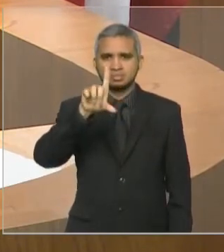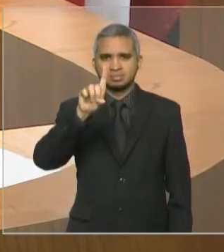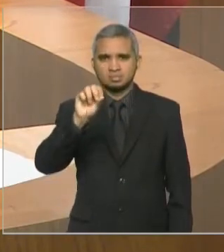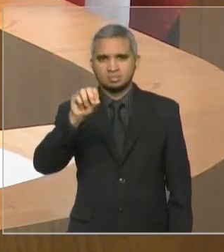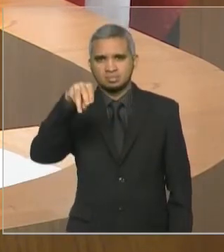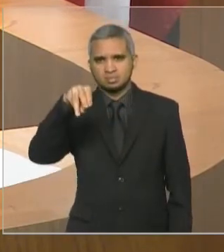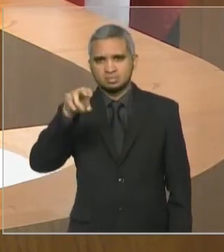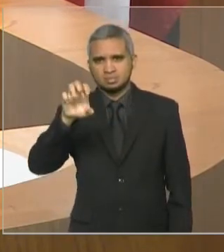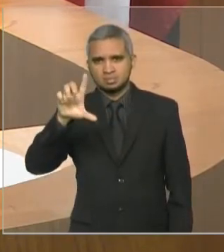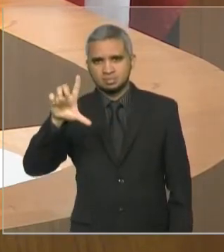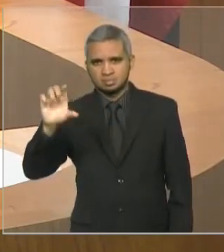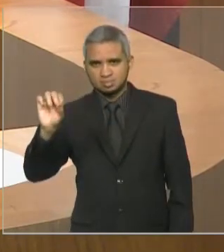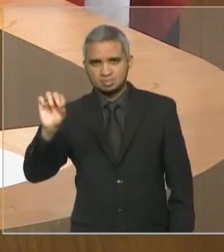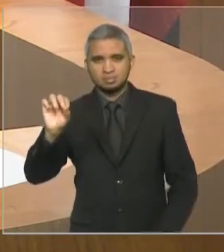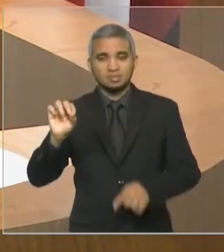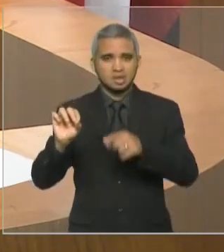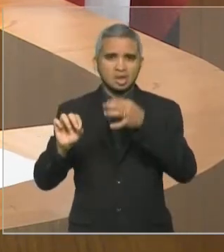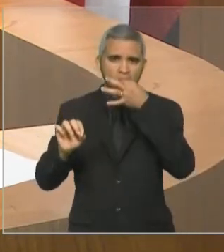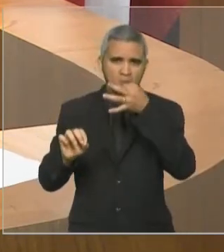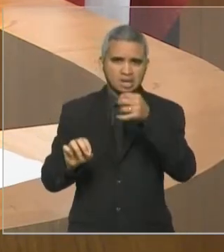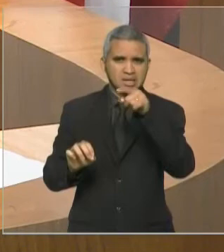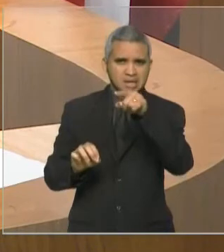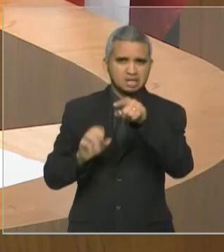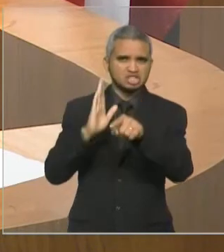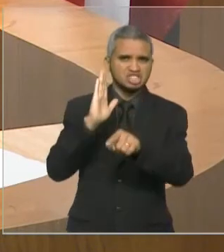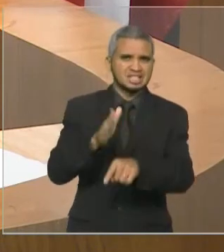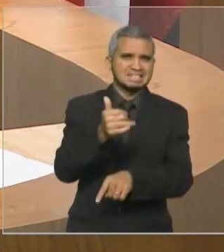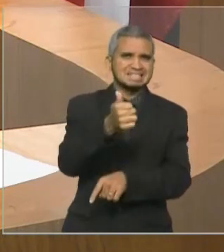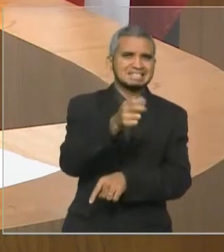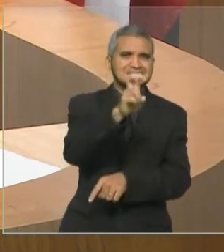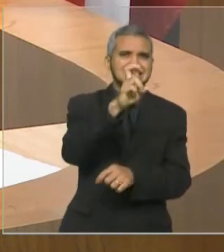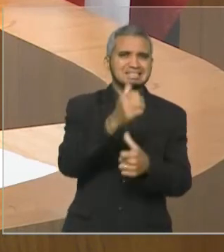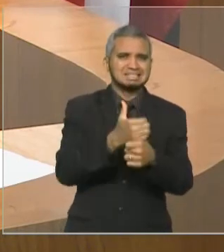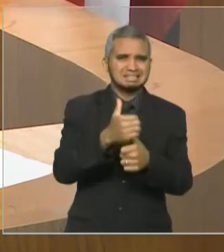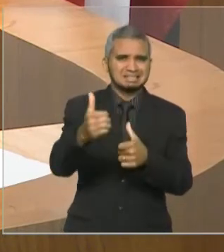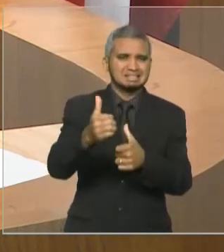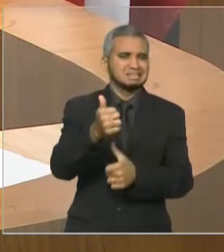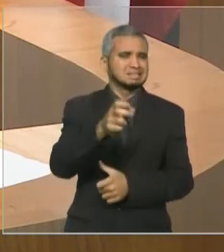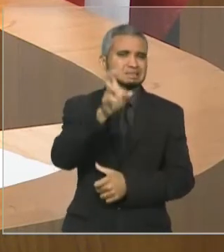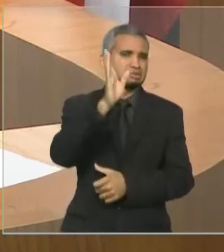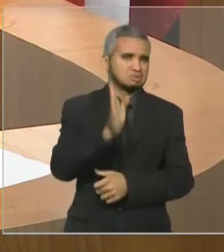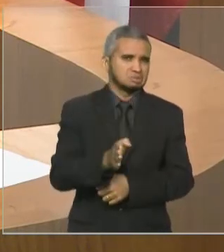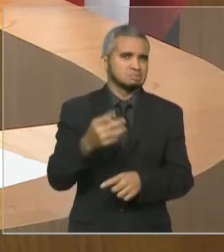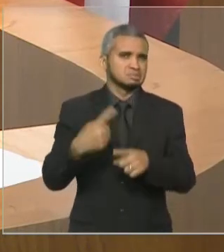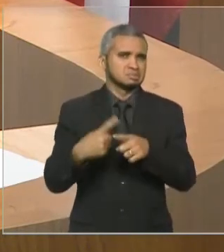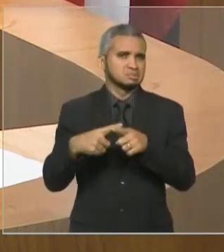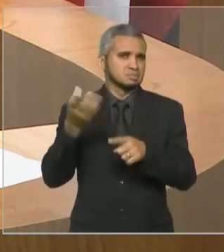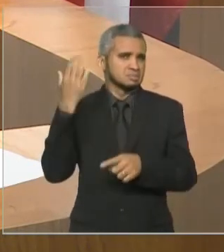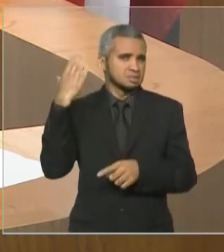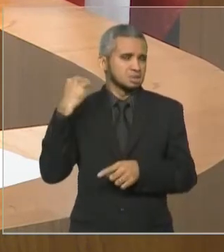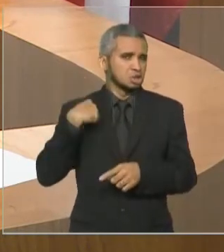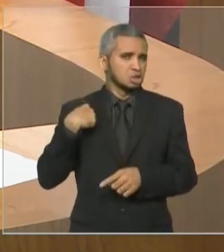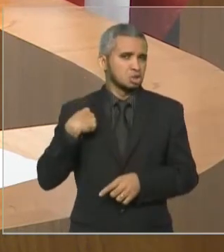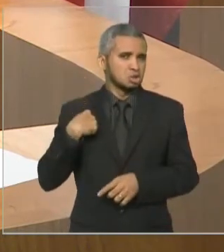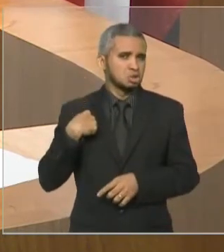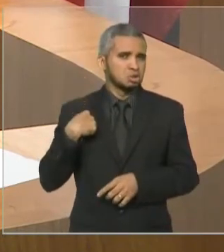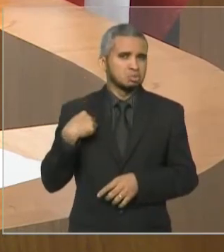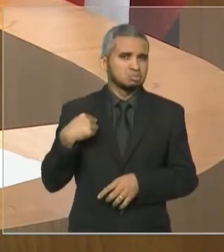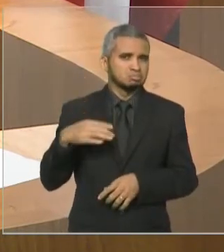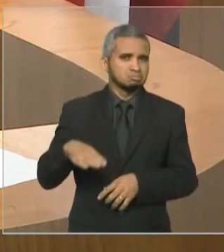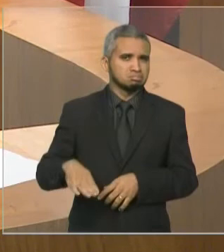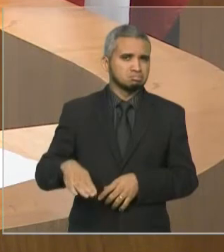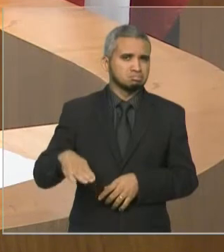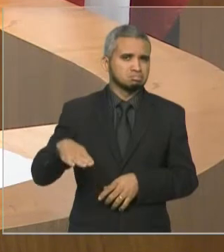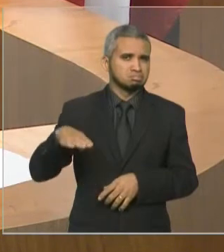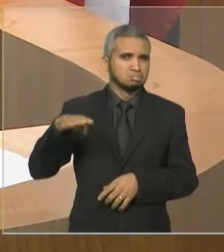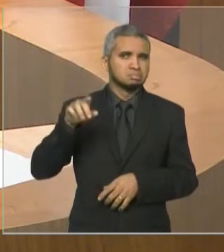quando eu me alfabetizei, ele já mandava em Parnarama, naquela região ali, São dos Patos, e se elegendo. A gente,